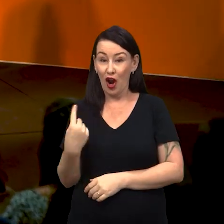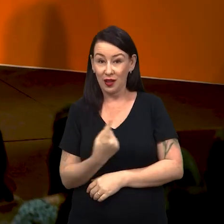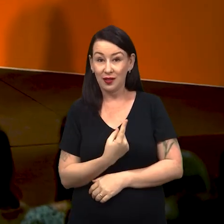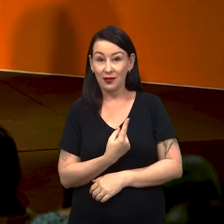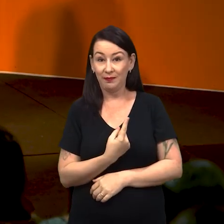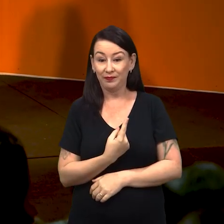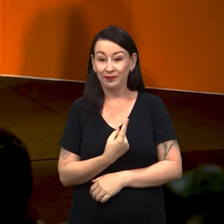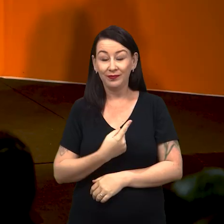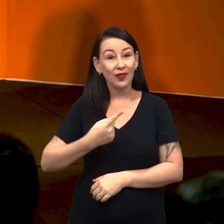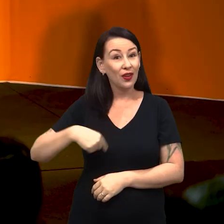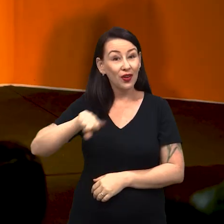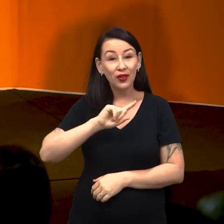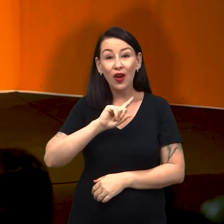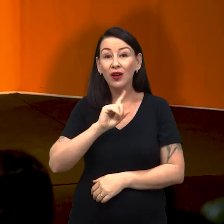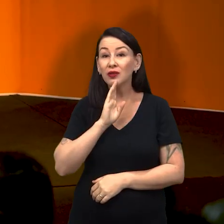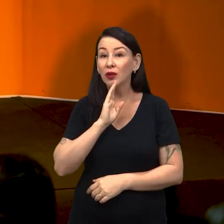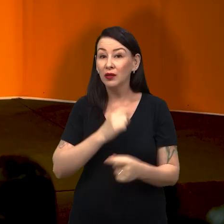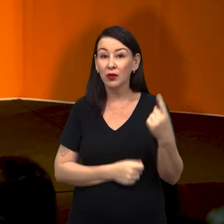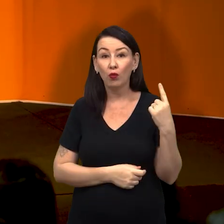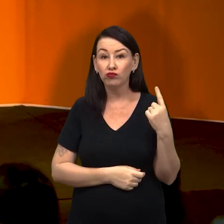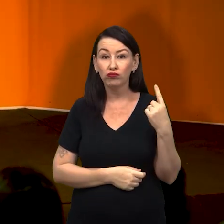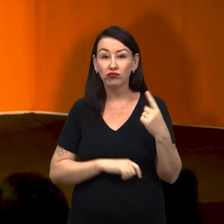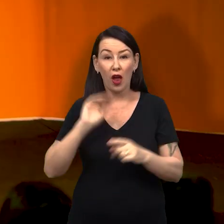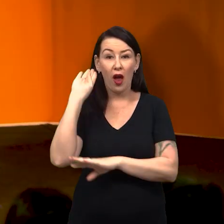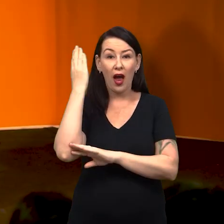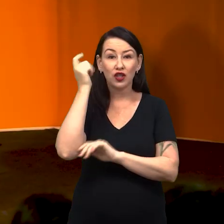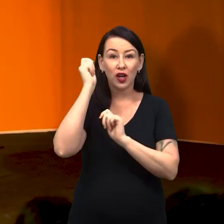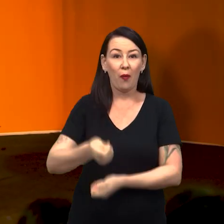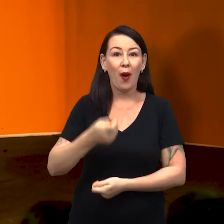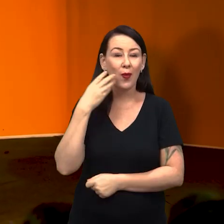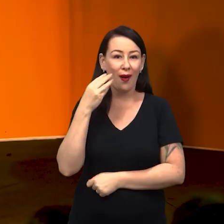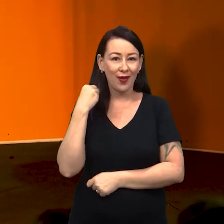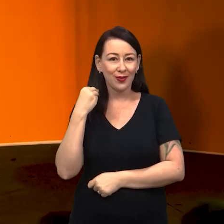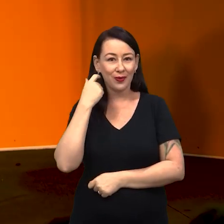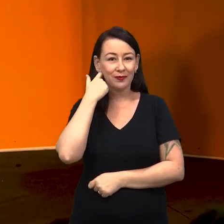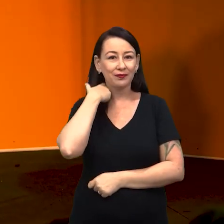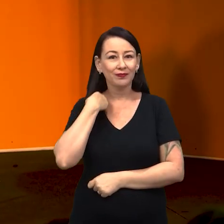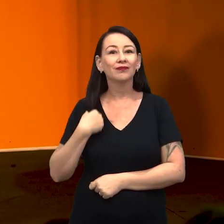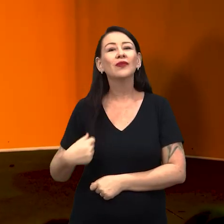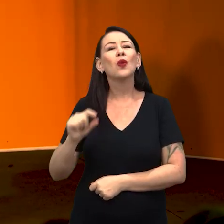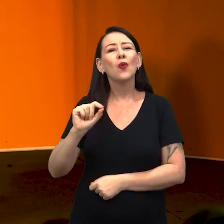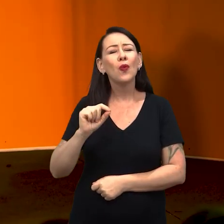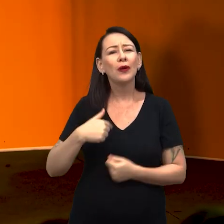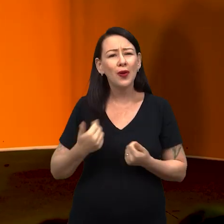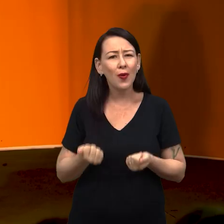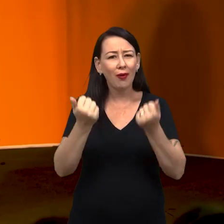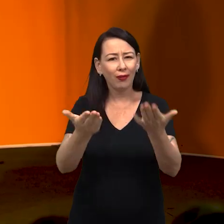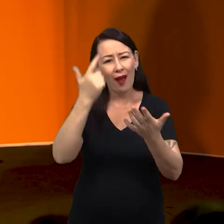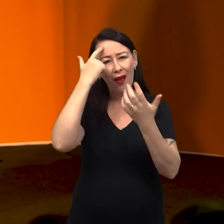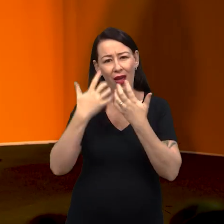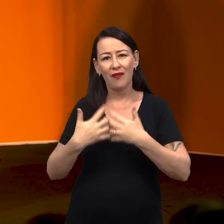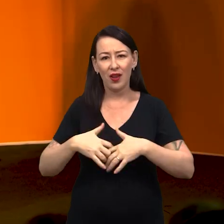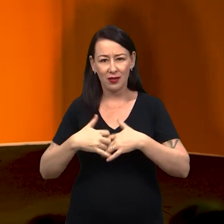só conhece o atirei o pau no gato. Então, a reflexão que eu estou trazendo aqui é, esse livro aqui,